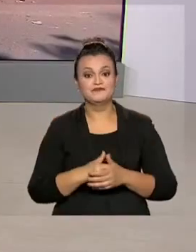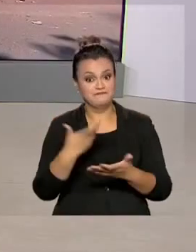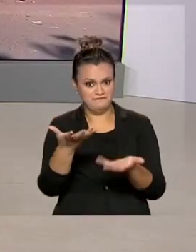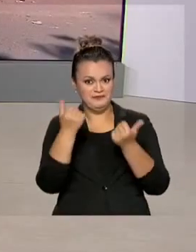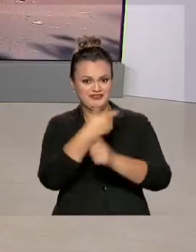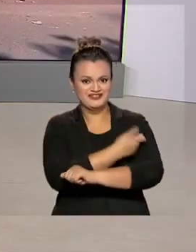né?